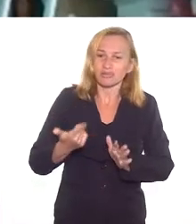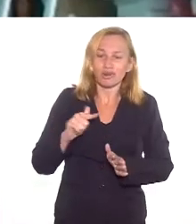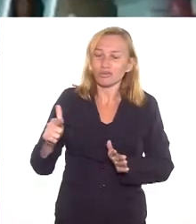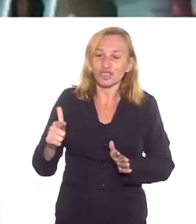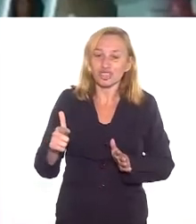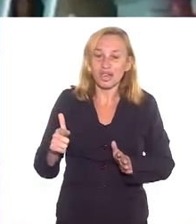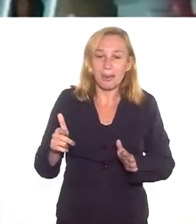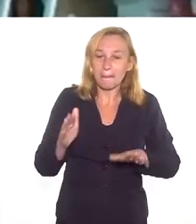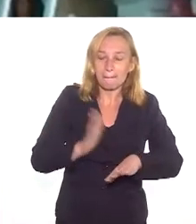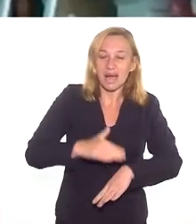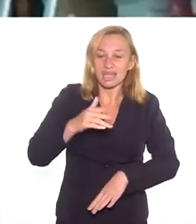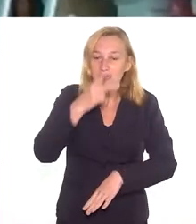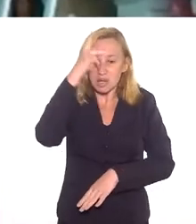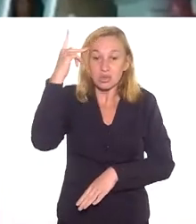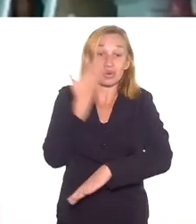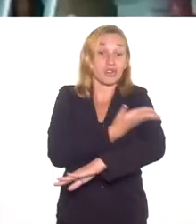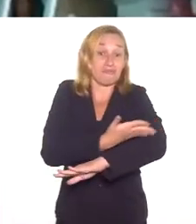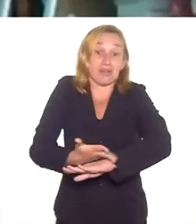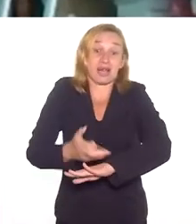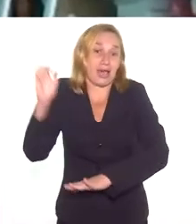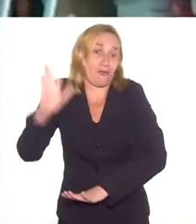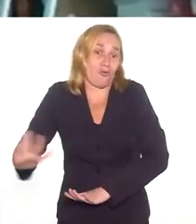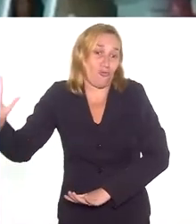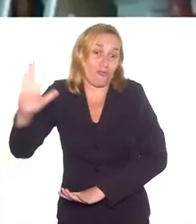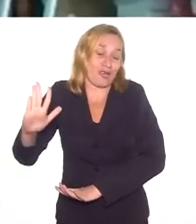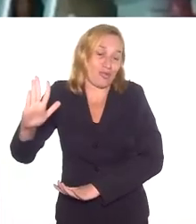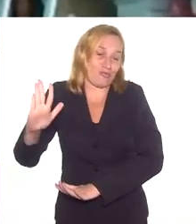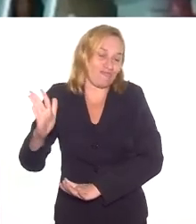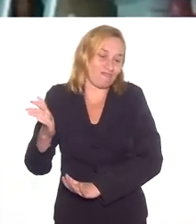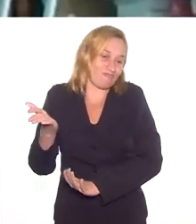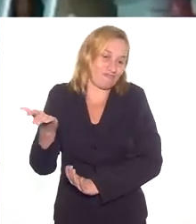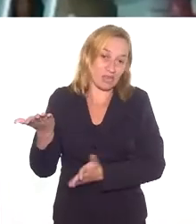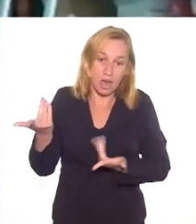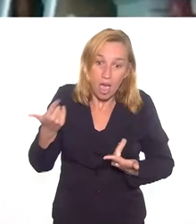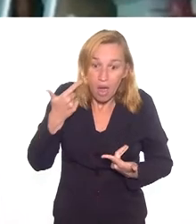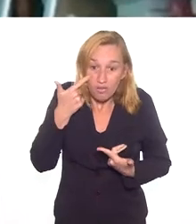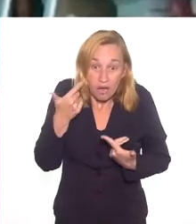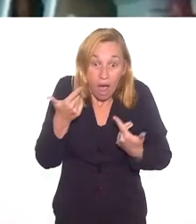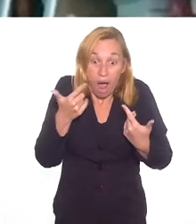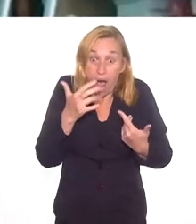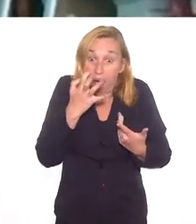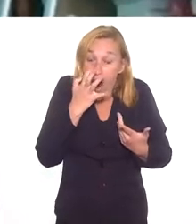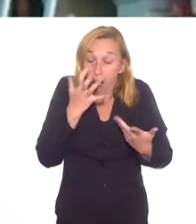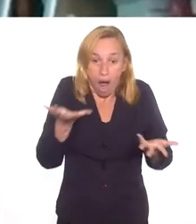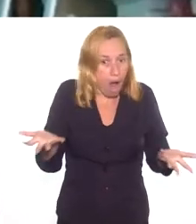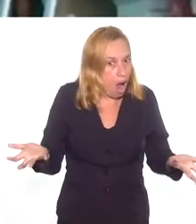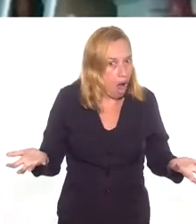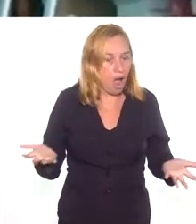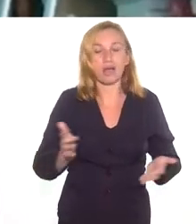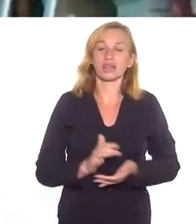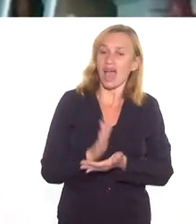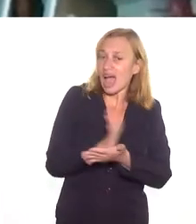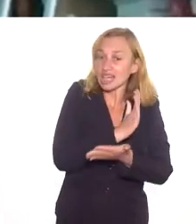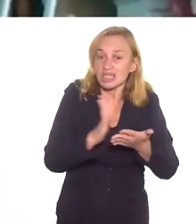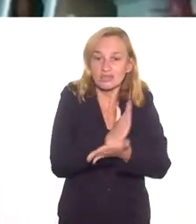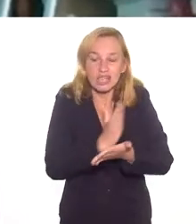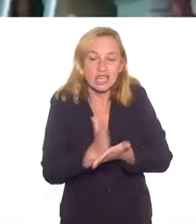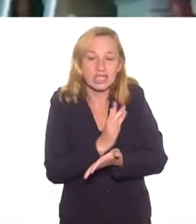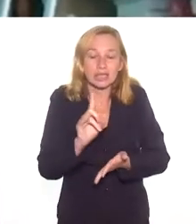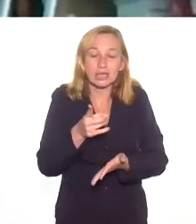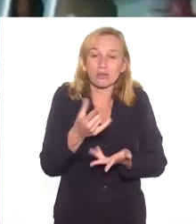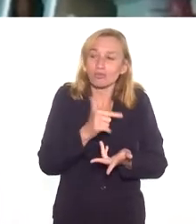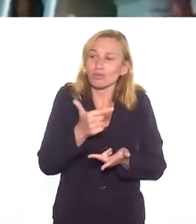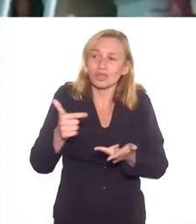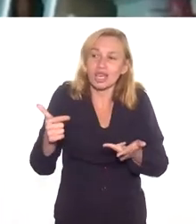mais europeus. Muito engraçado. Eu guardo esse ponto para observar, enfim, para definir